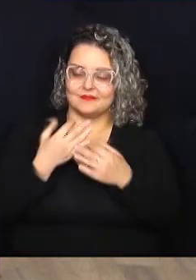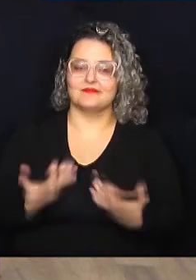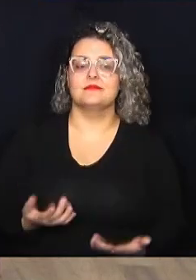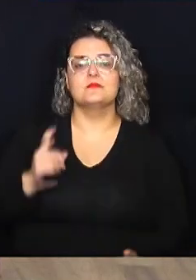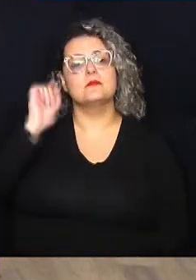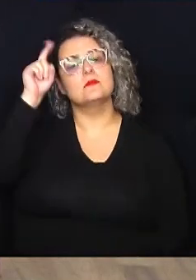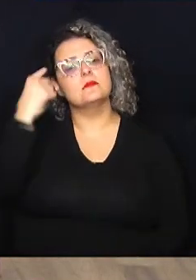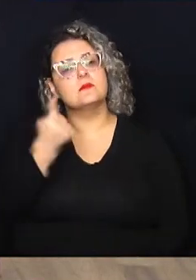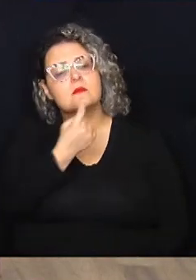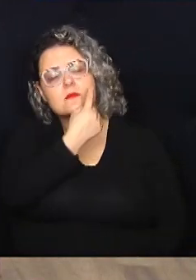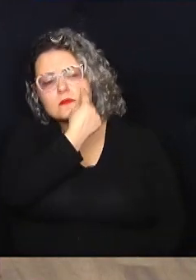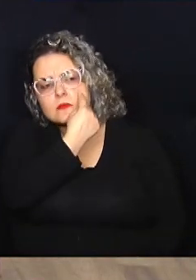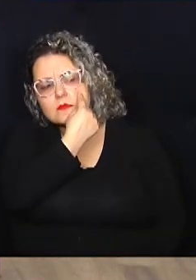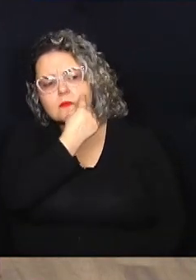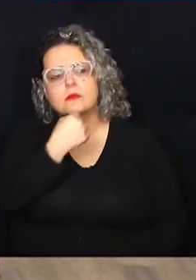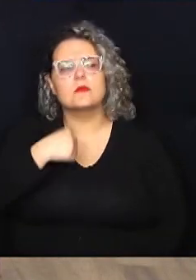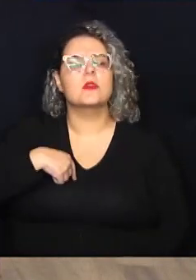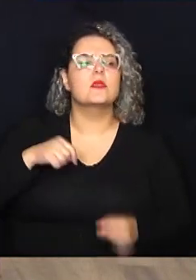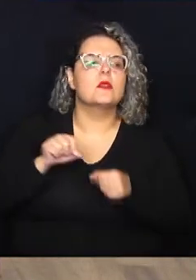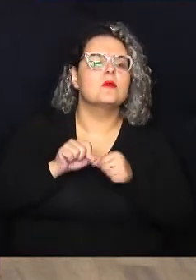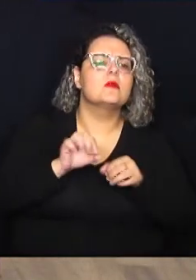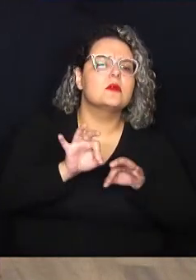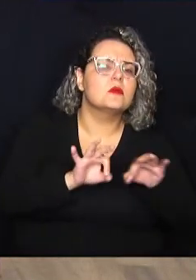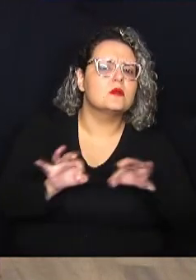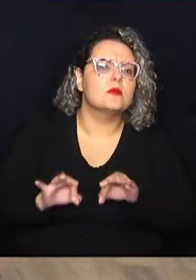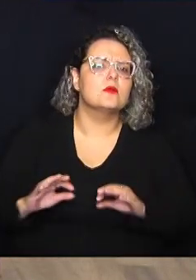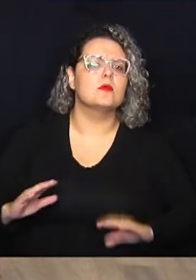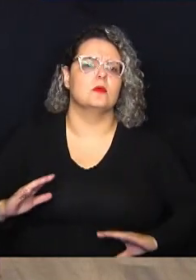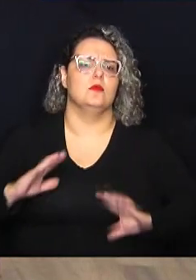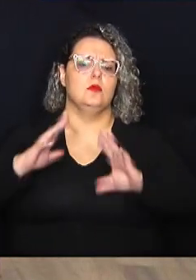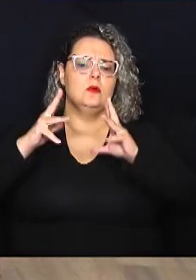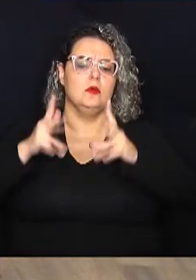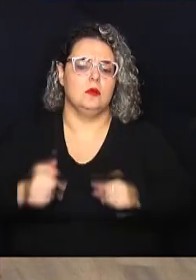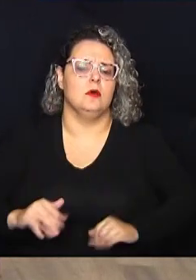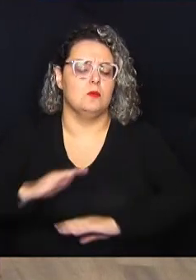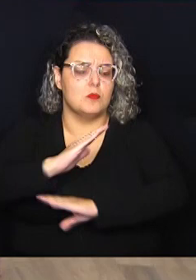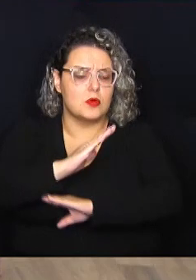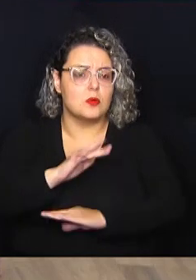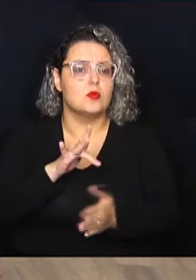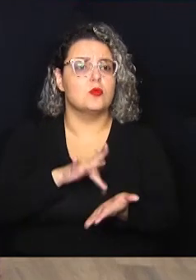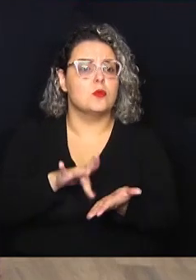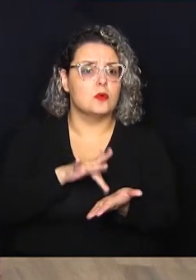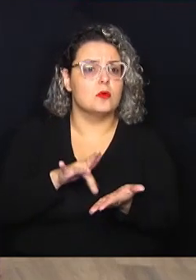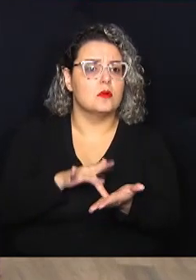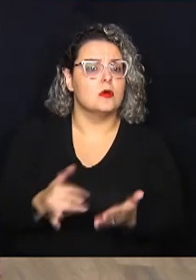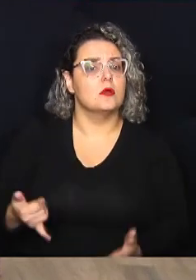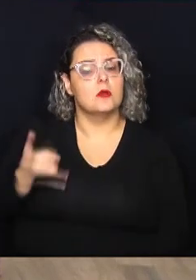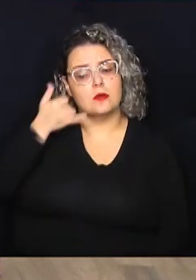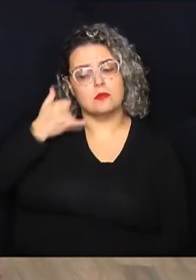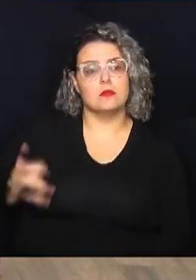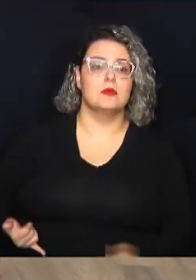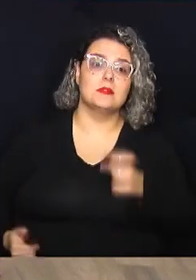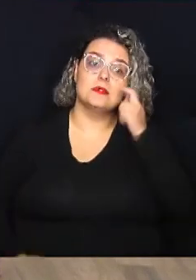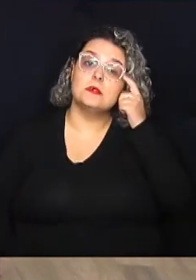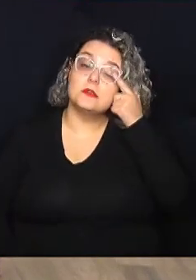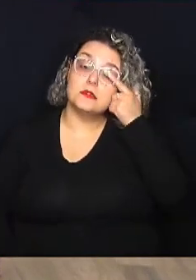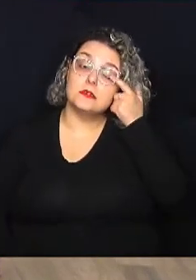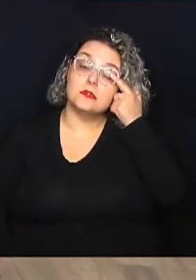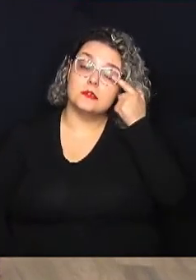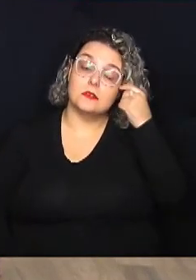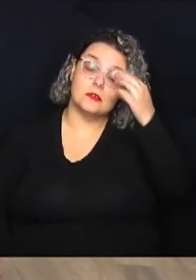eu faço aqui o nosso programa Câmara Total com o tablet e também com o celular aqui porque são muitas informações